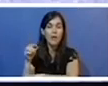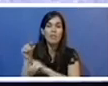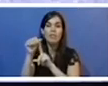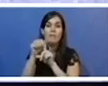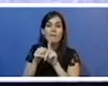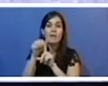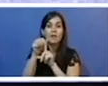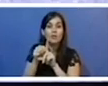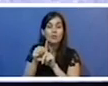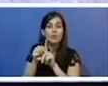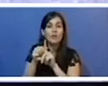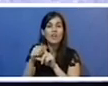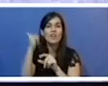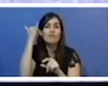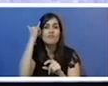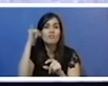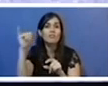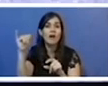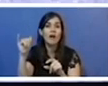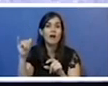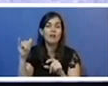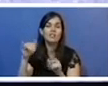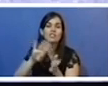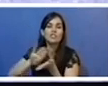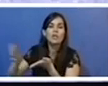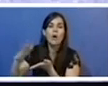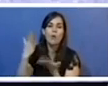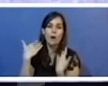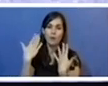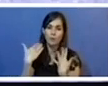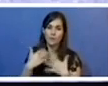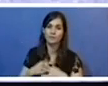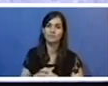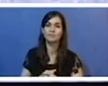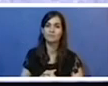do corpo, evitar a perda excessiva de calor para o ambiente.